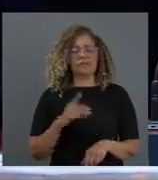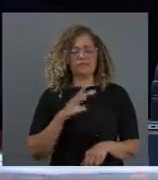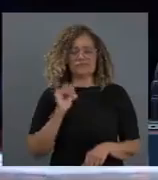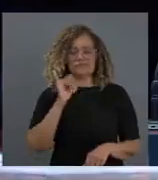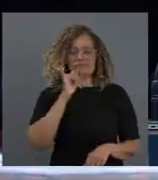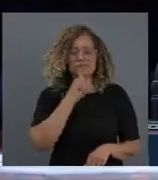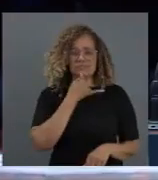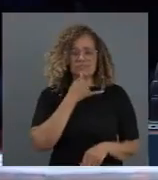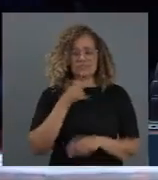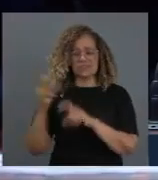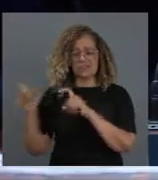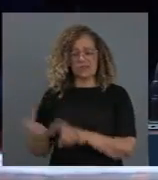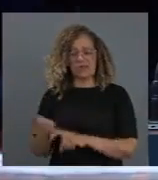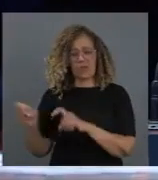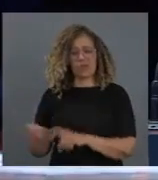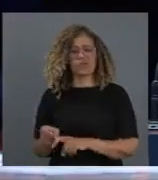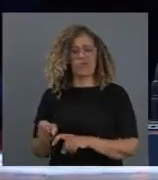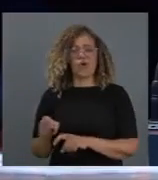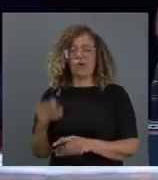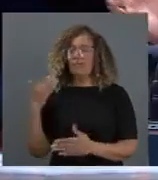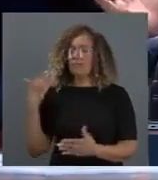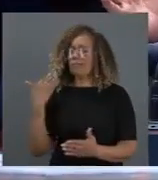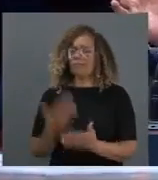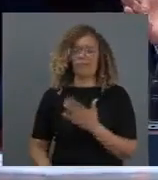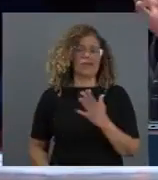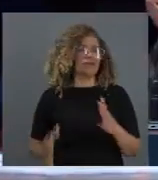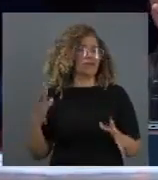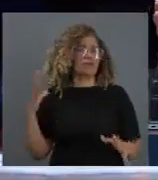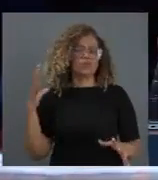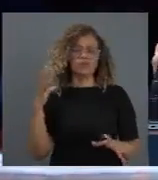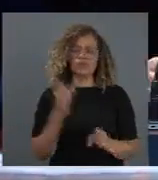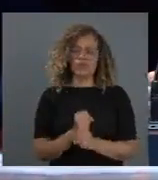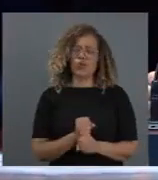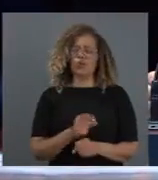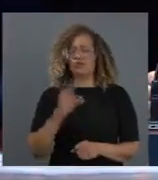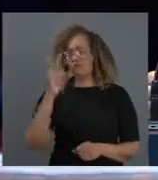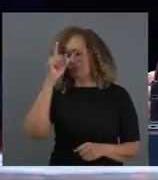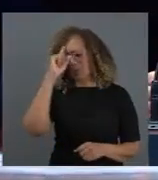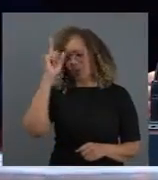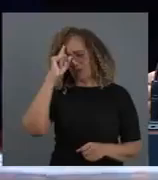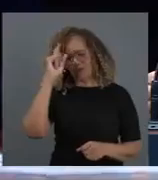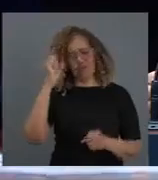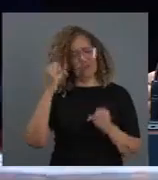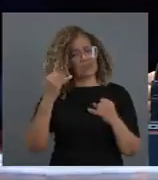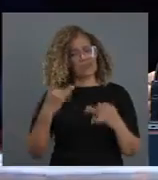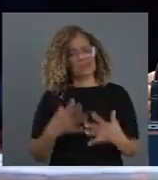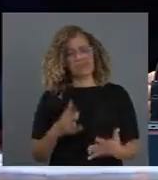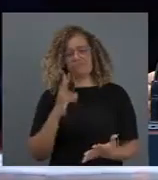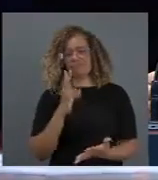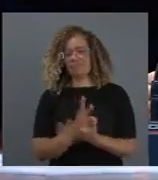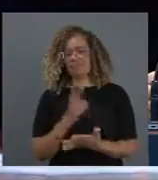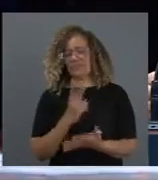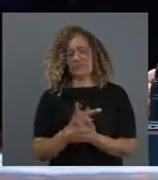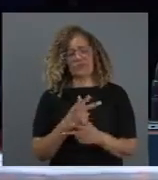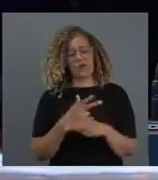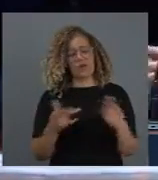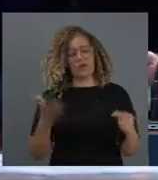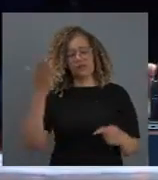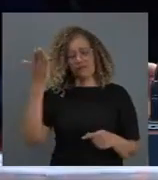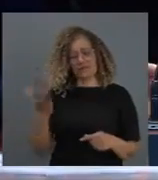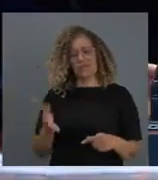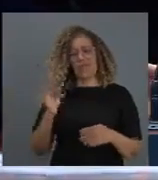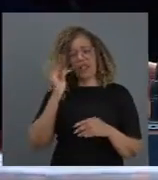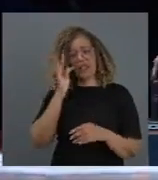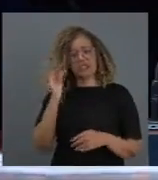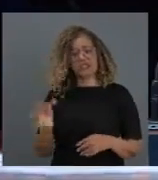os agricultores, que perderam praticamente tudo. Eu tenho falado todo dia, Vossa Excelência é testemunha, e como é que fica